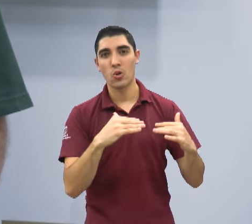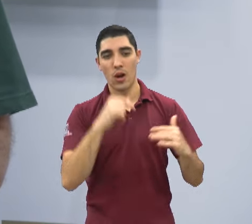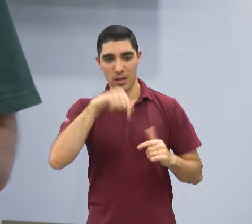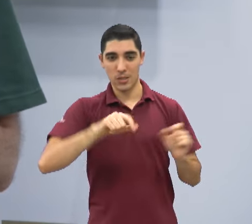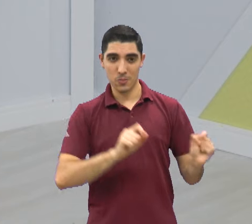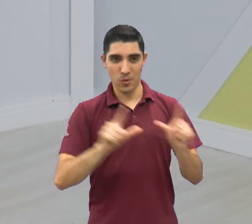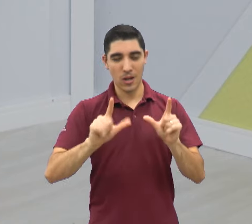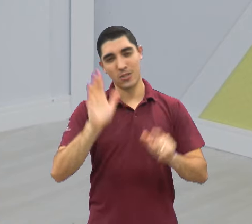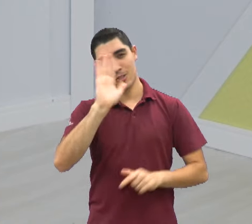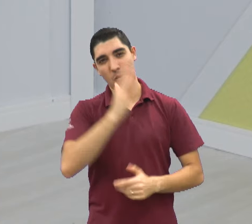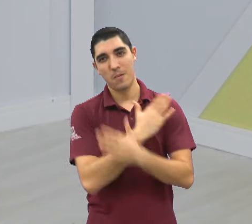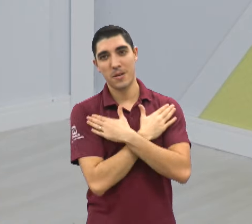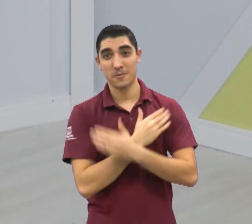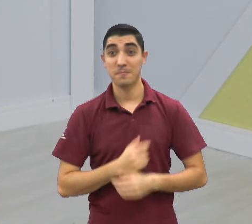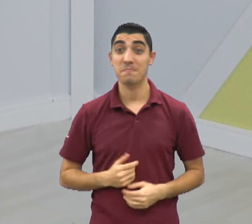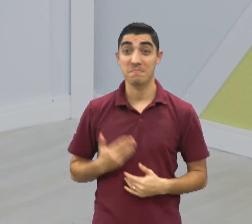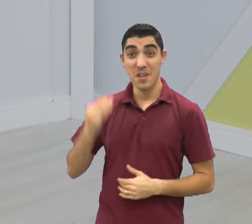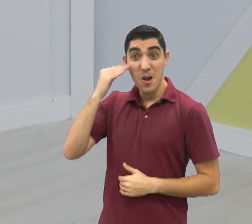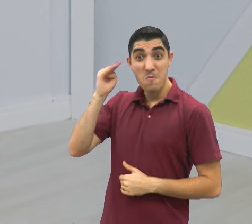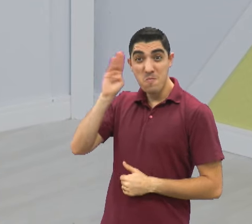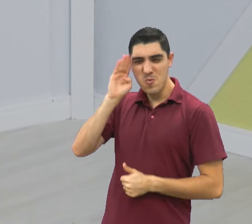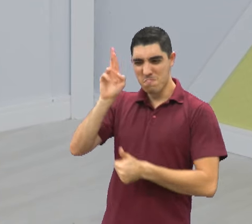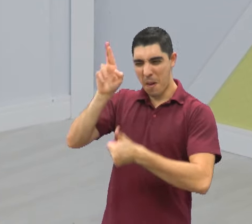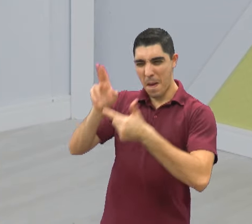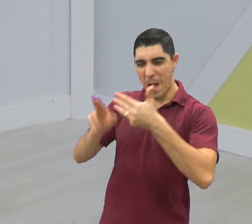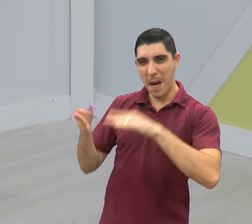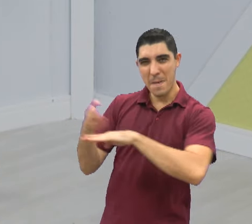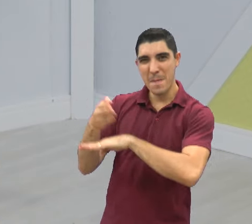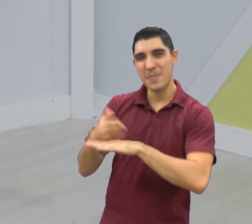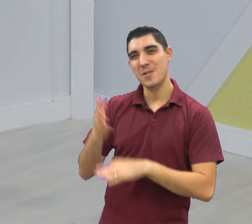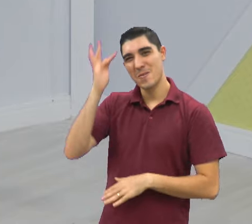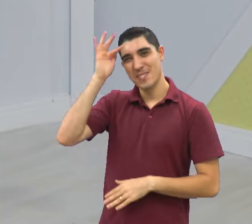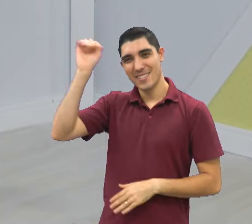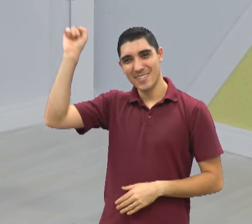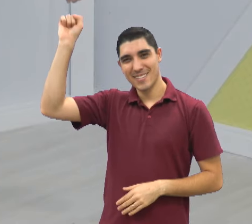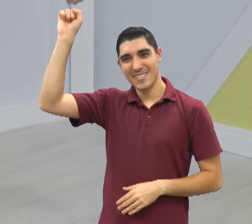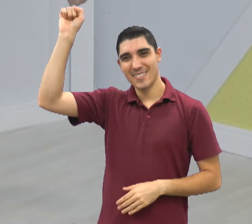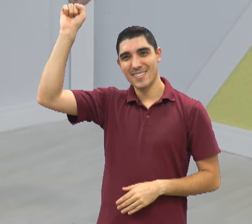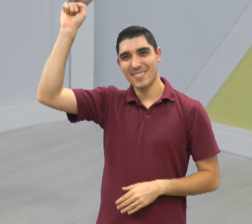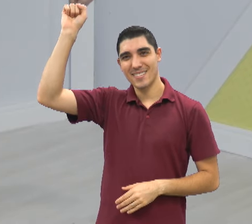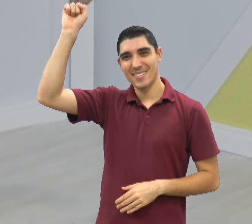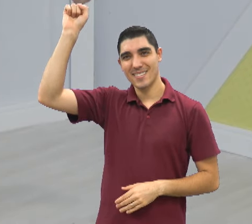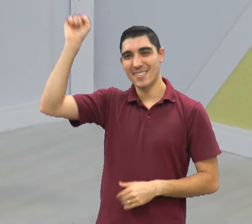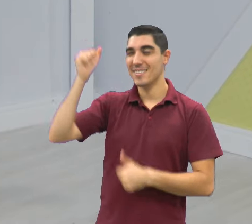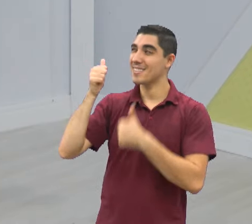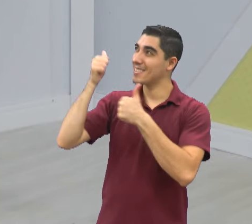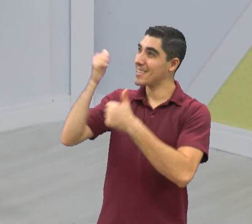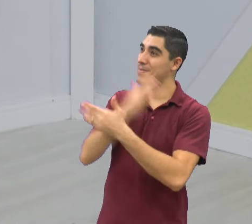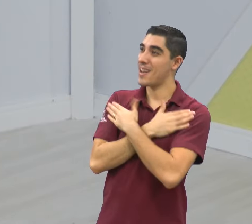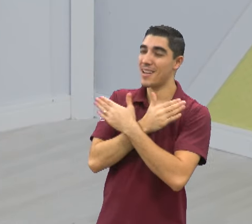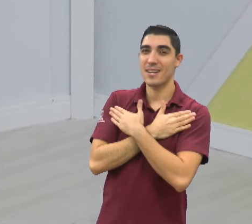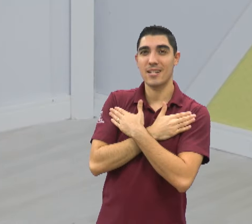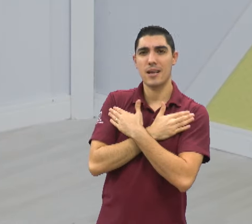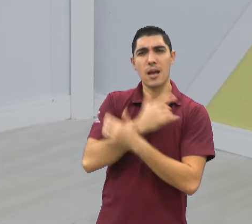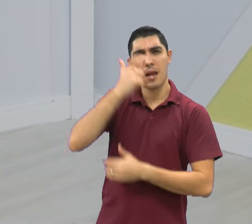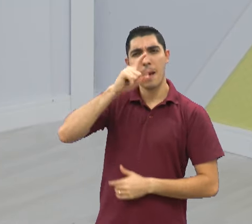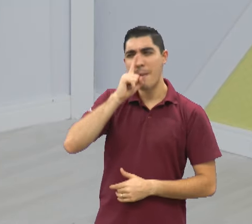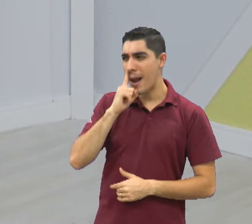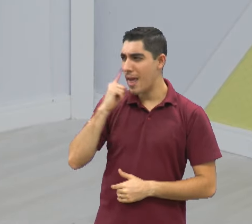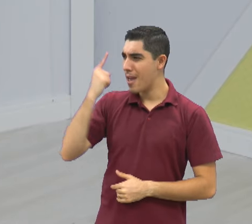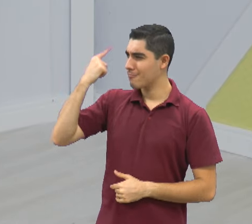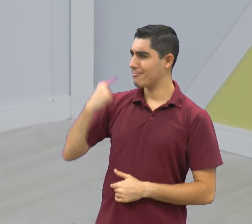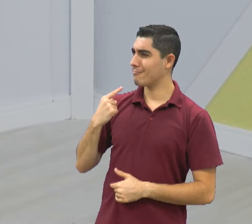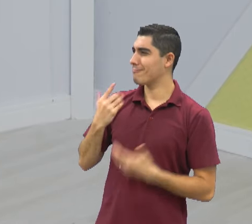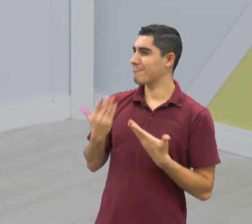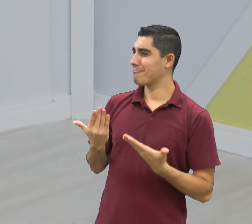Tchau, um abraço. Vai ser um Brunão Pop Show na quarta-feira. Que beleza. Luizão, grande abraço pra você, hein, Luizão. Luizão, você tá meio amarelo, parecendo o Simpson. Que beleza,